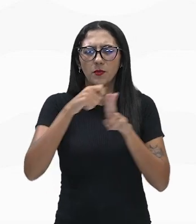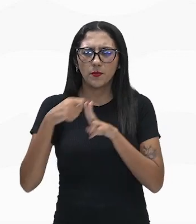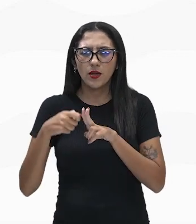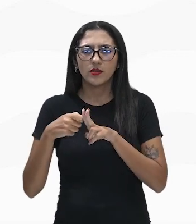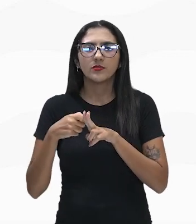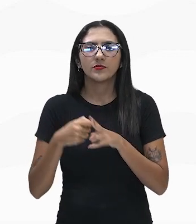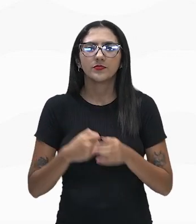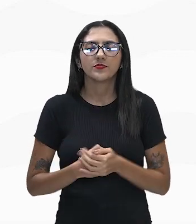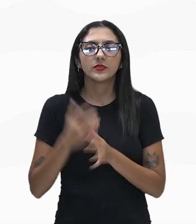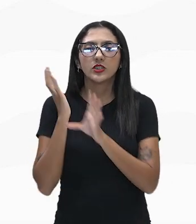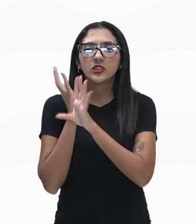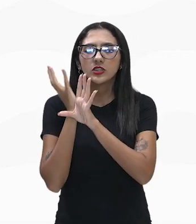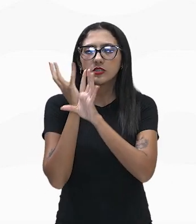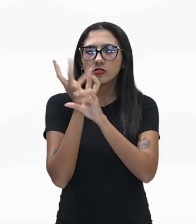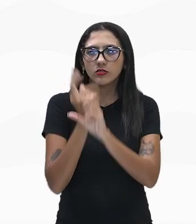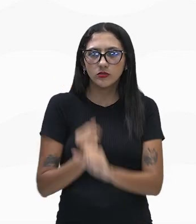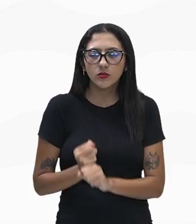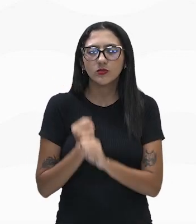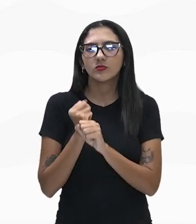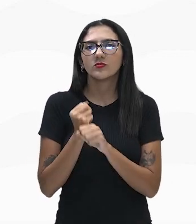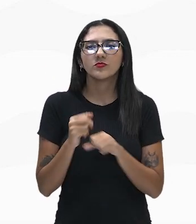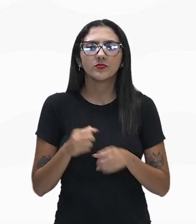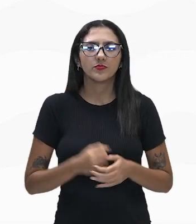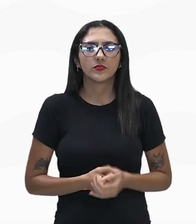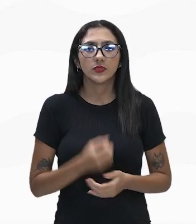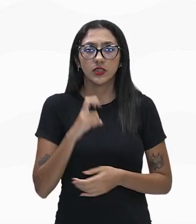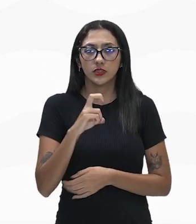1.460,58, totalizando, então, R$